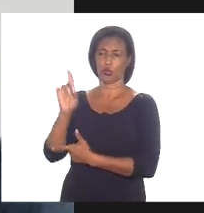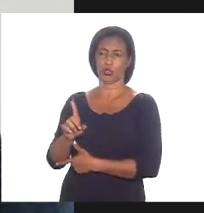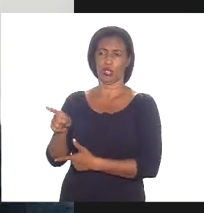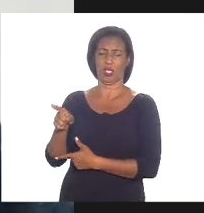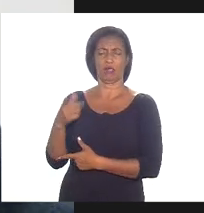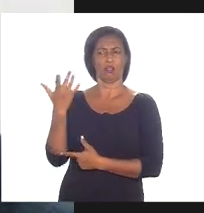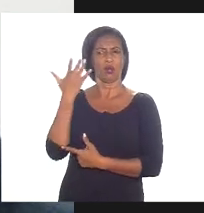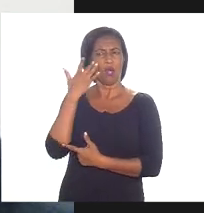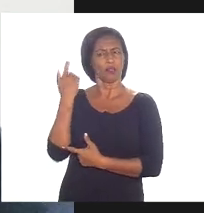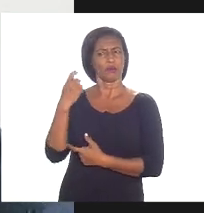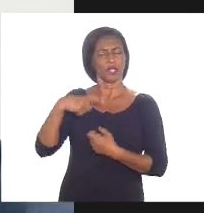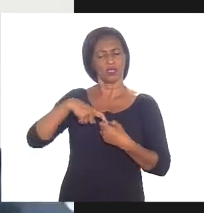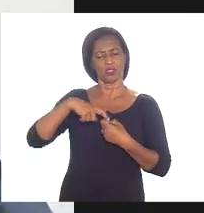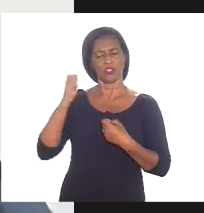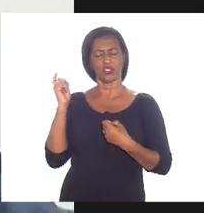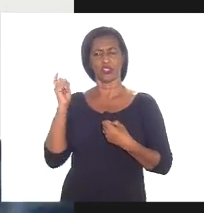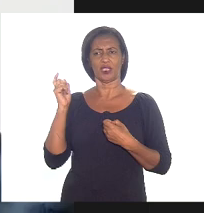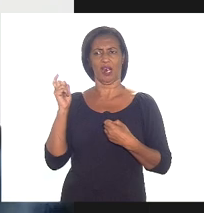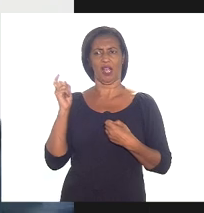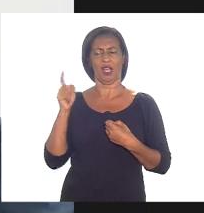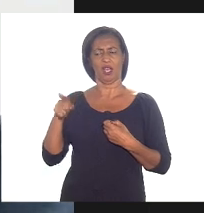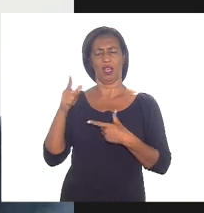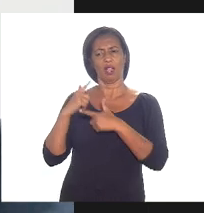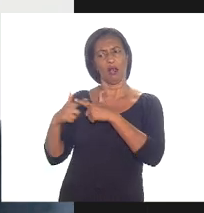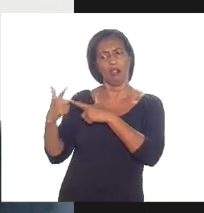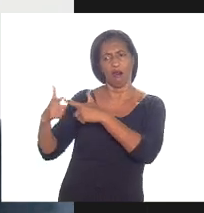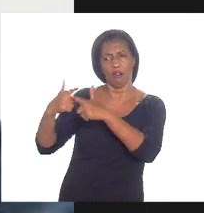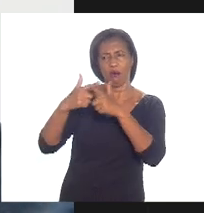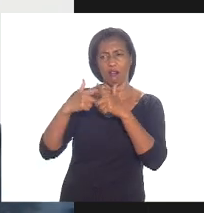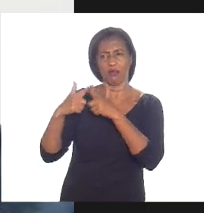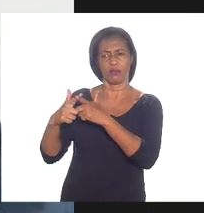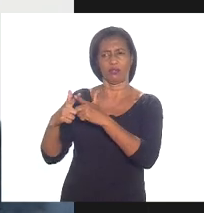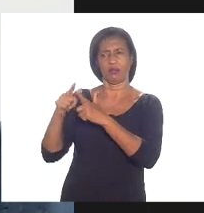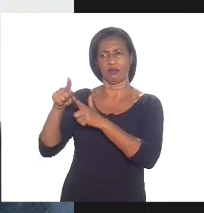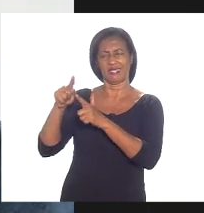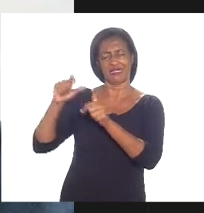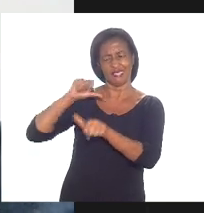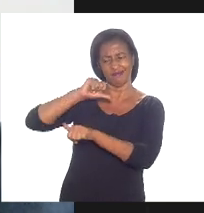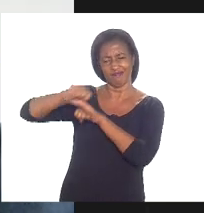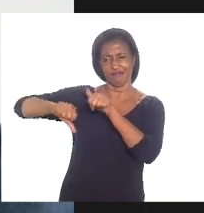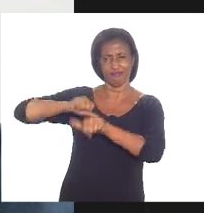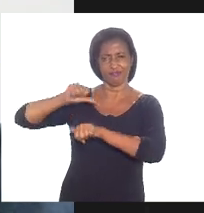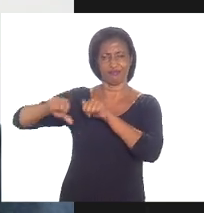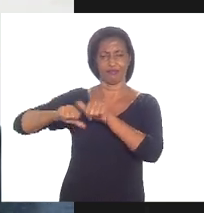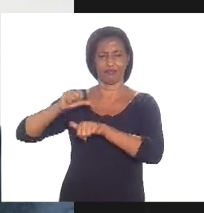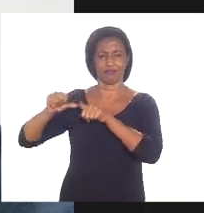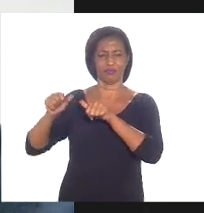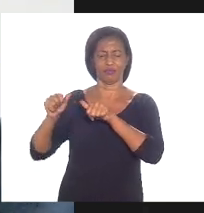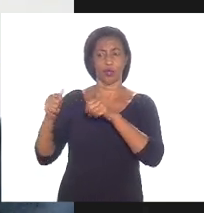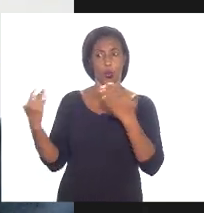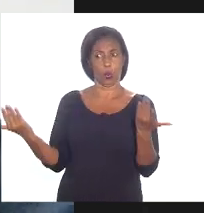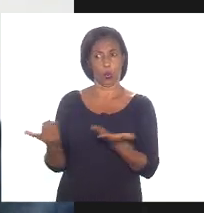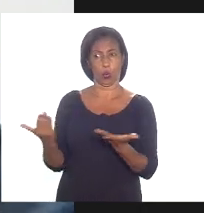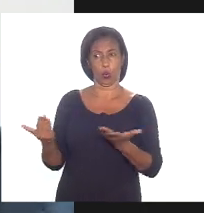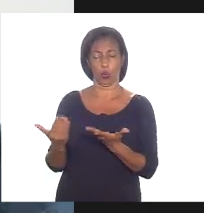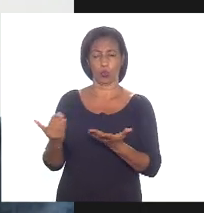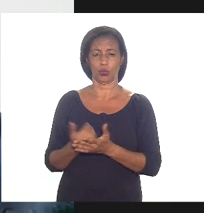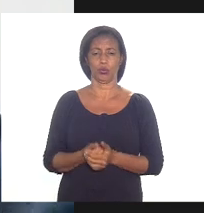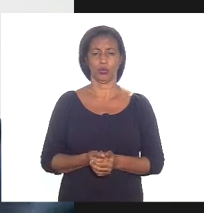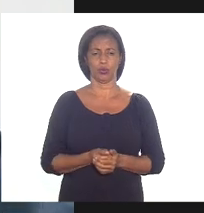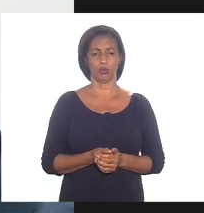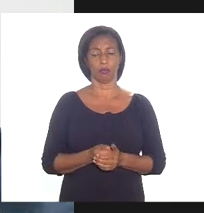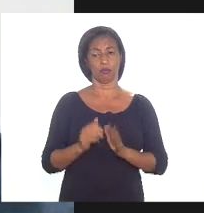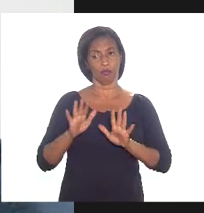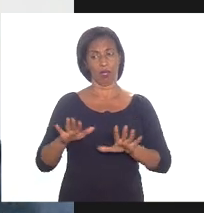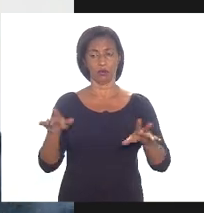retire do estado degradado que aquele empreendimento se encontra hoje.